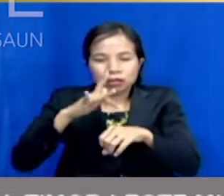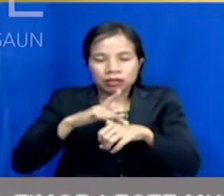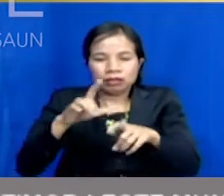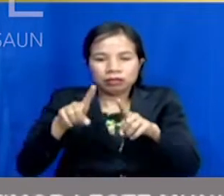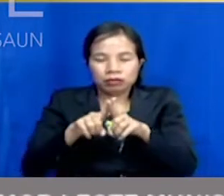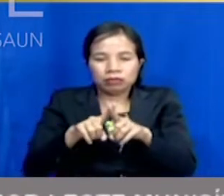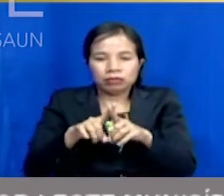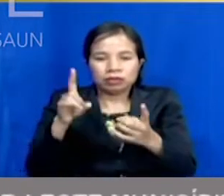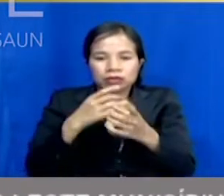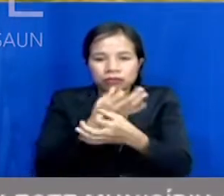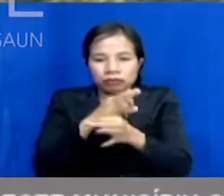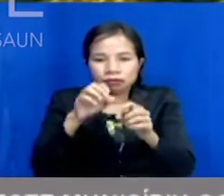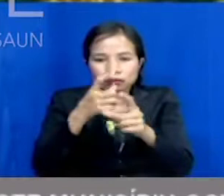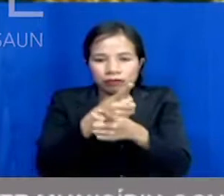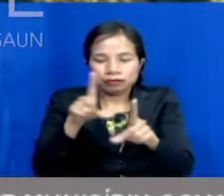livre.